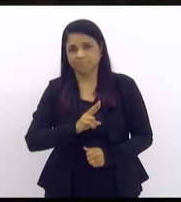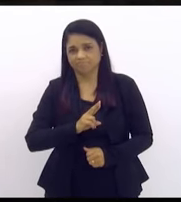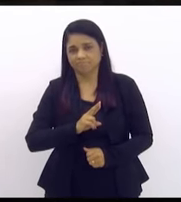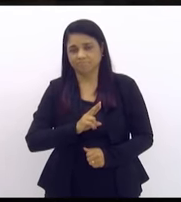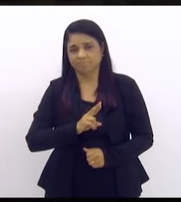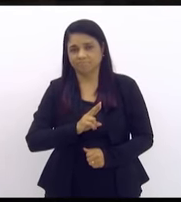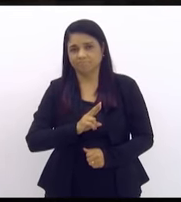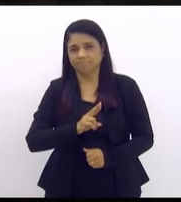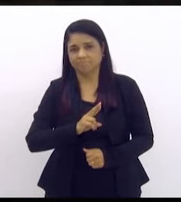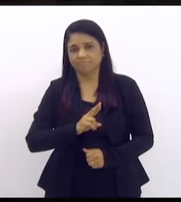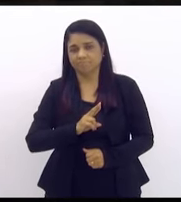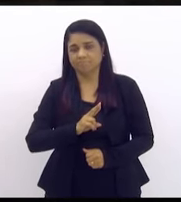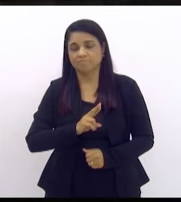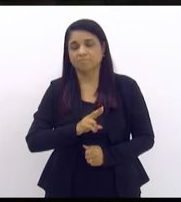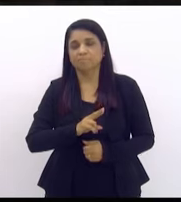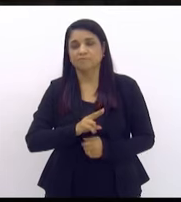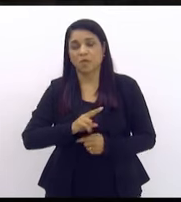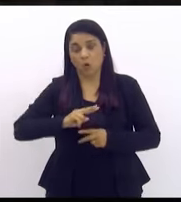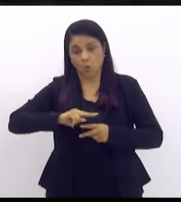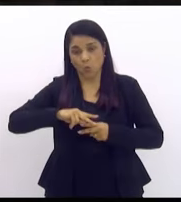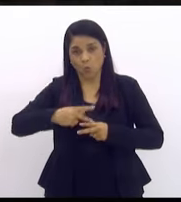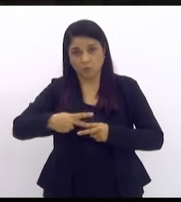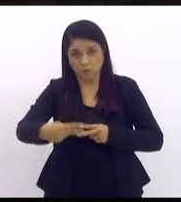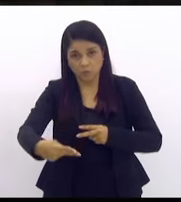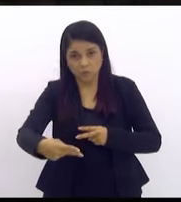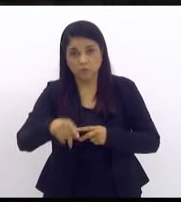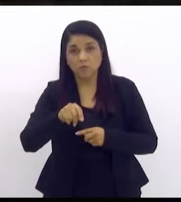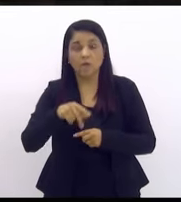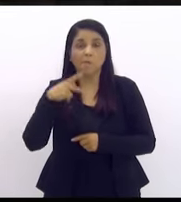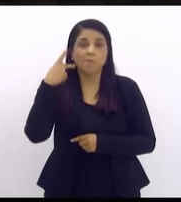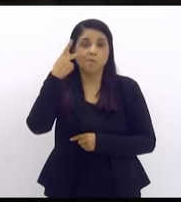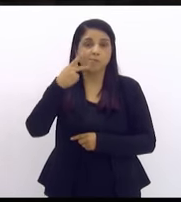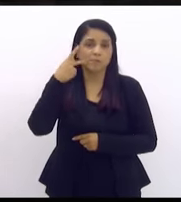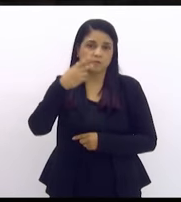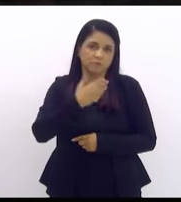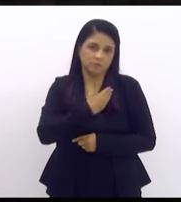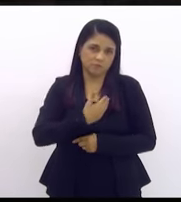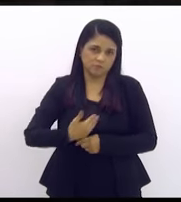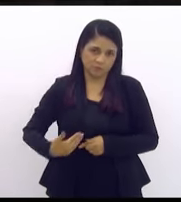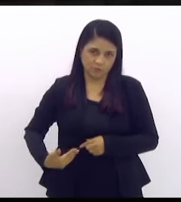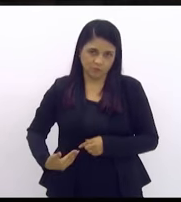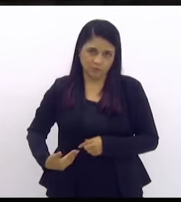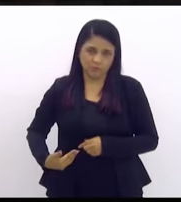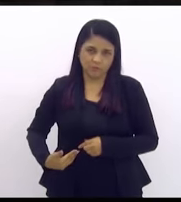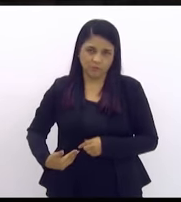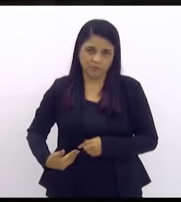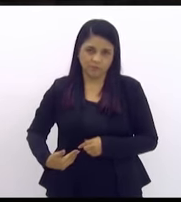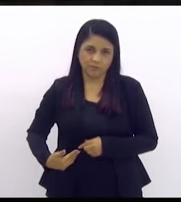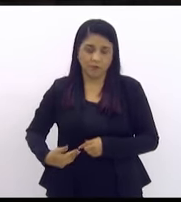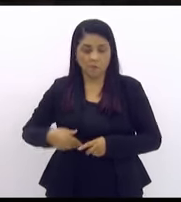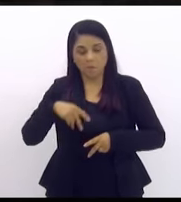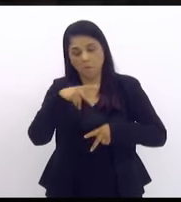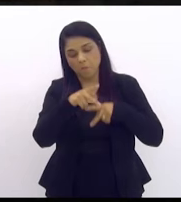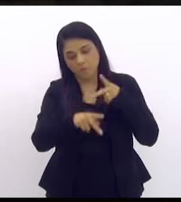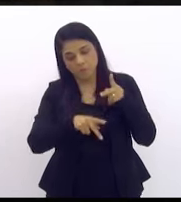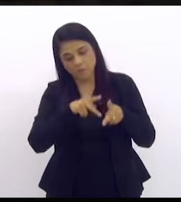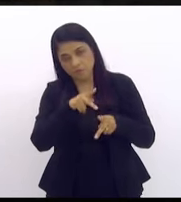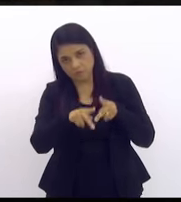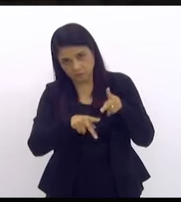em final de consequência, as políticas públicas para a população.